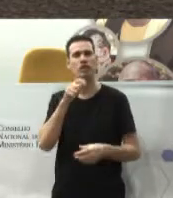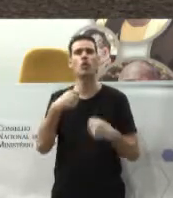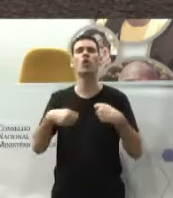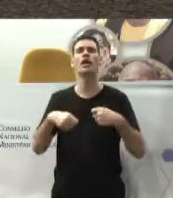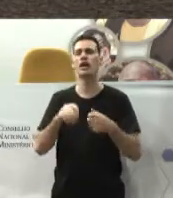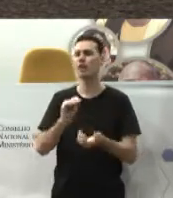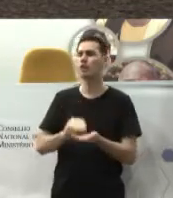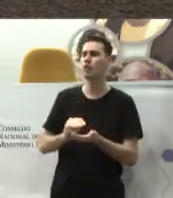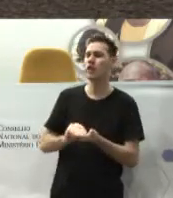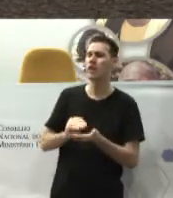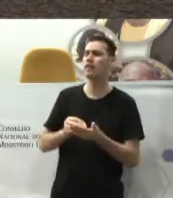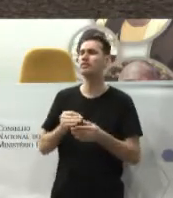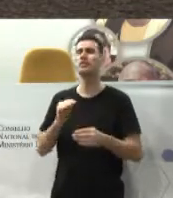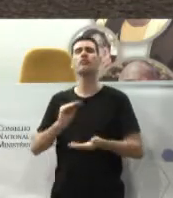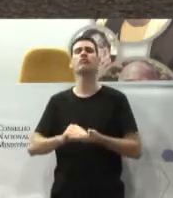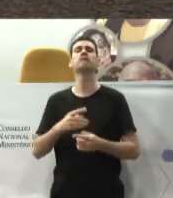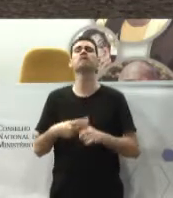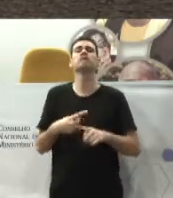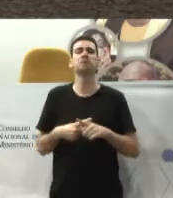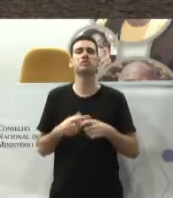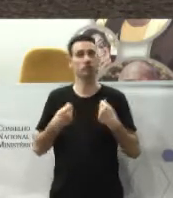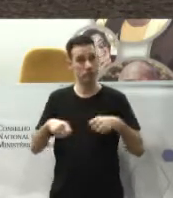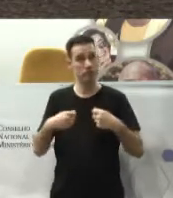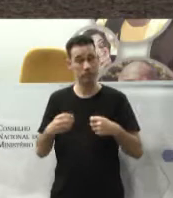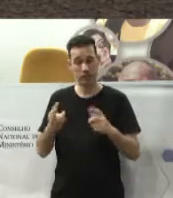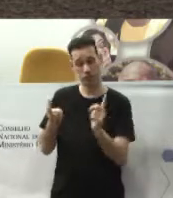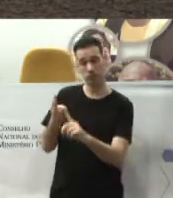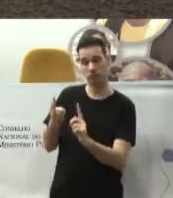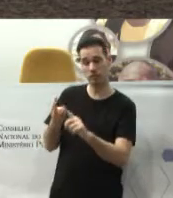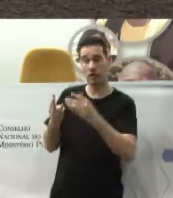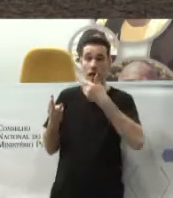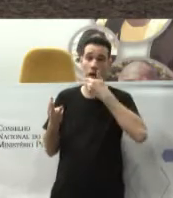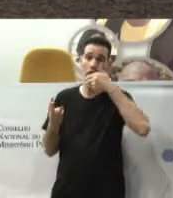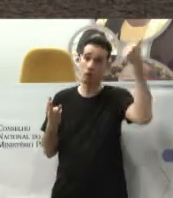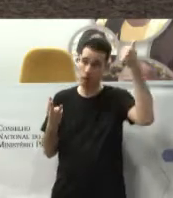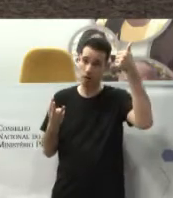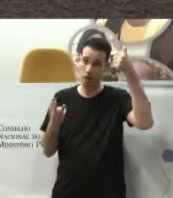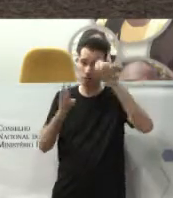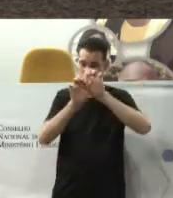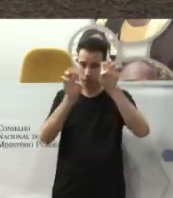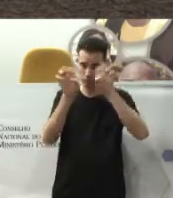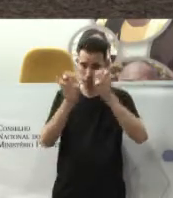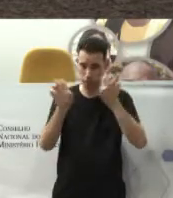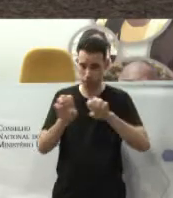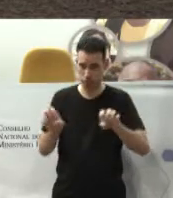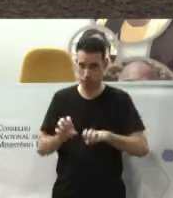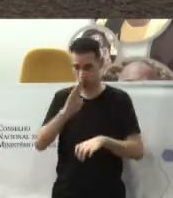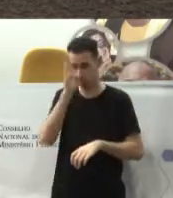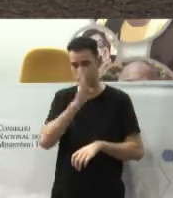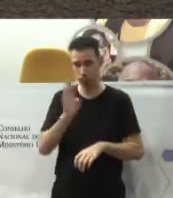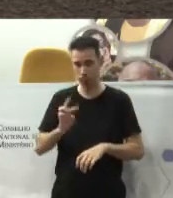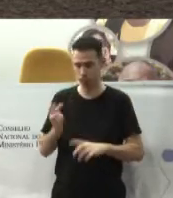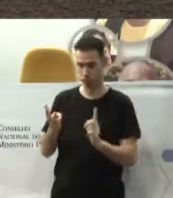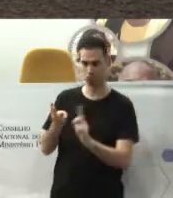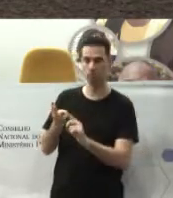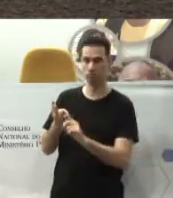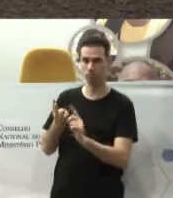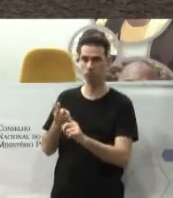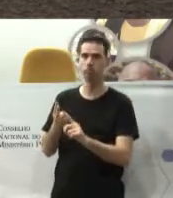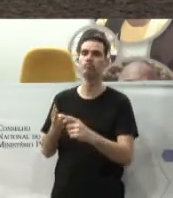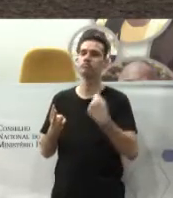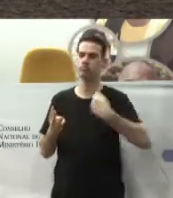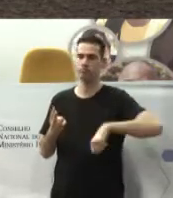várias vezes, esse seu exemplo seja o melhor exemplo de processo estrutural que nós temos no Brasil. Porque é, de fato, isso.